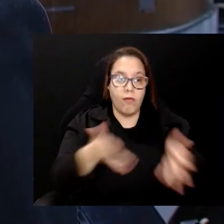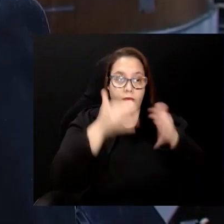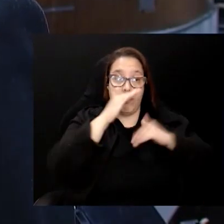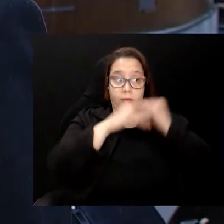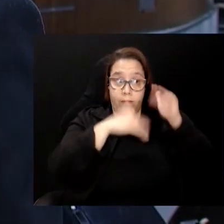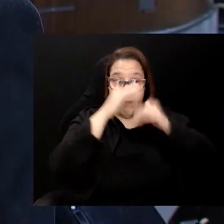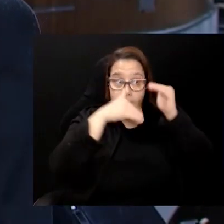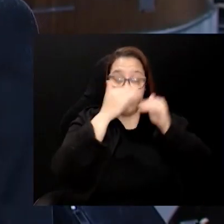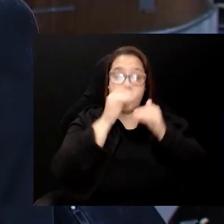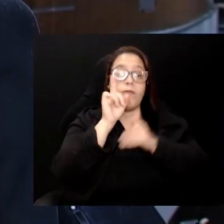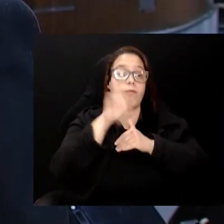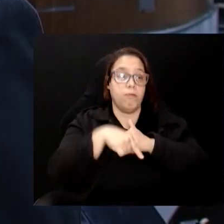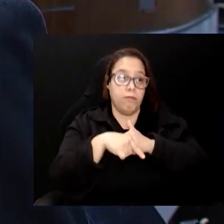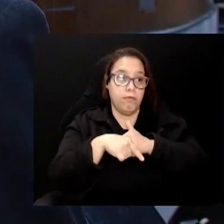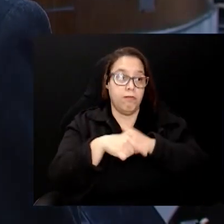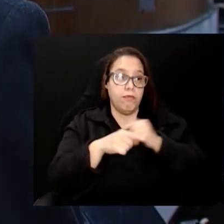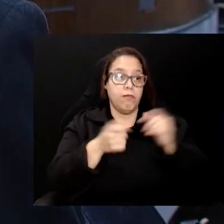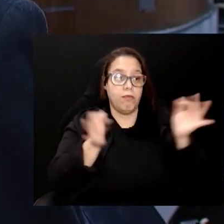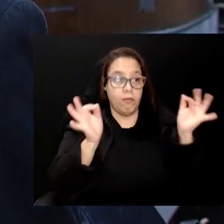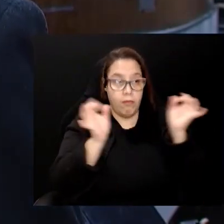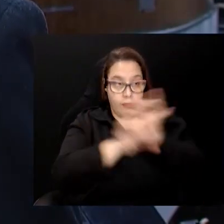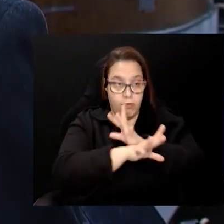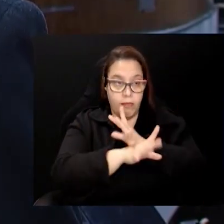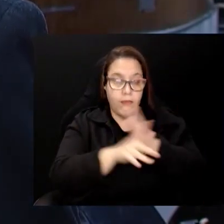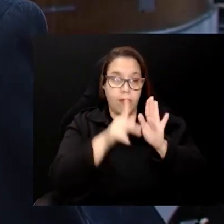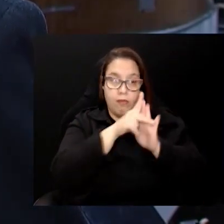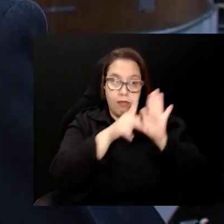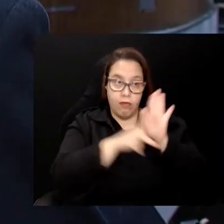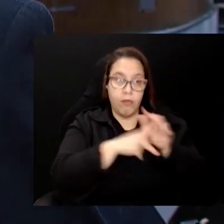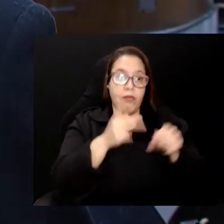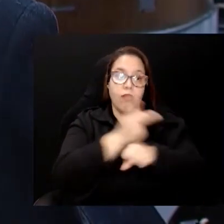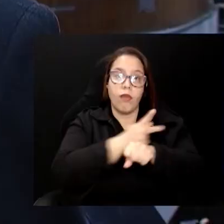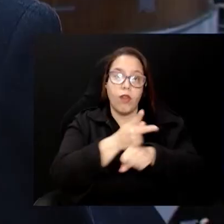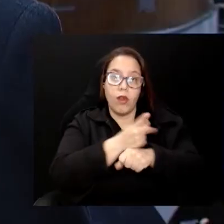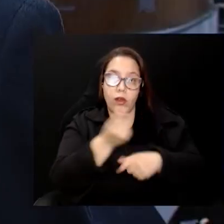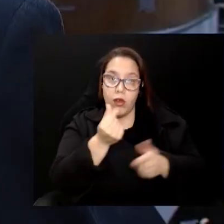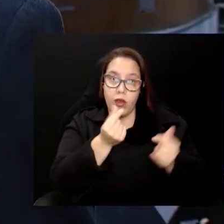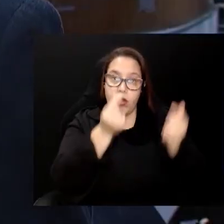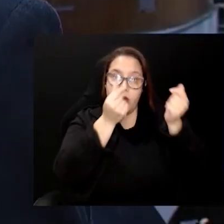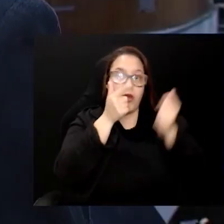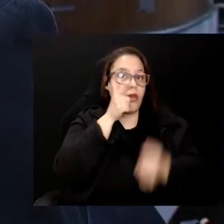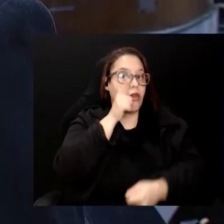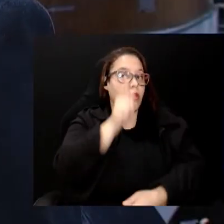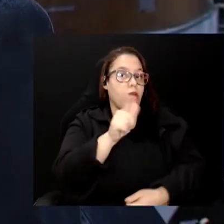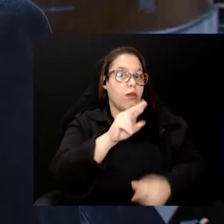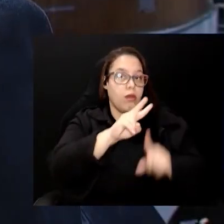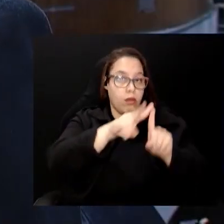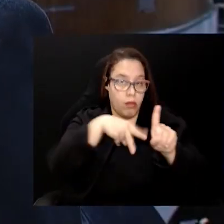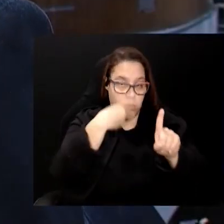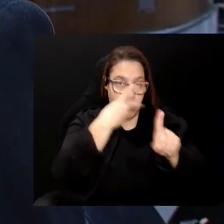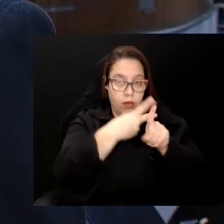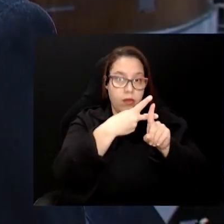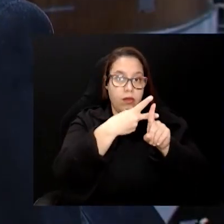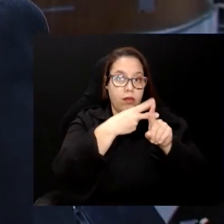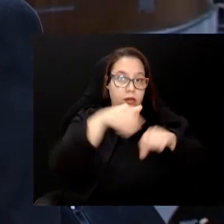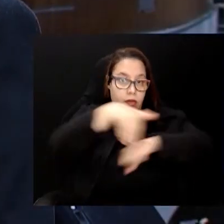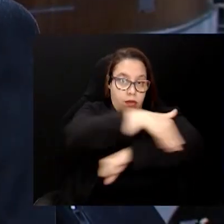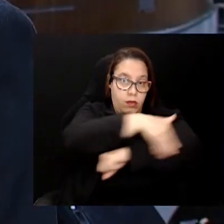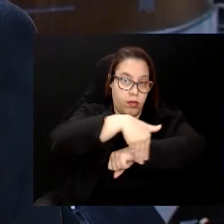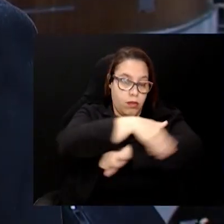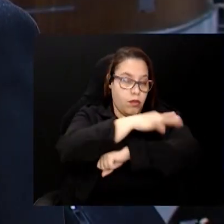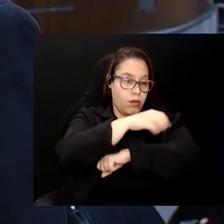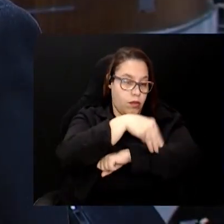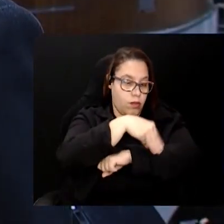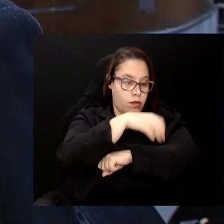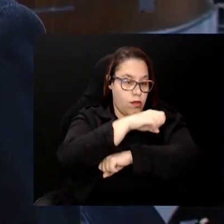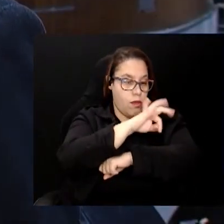é finalizar um projeto e buscar recursos para que a gente consiga fazer a duplicação da Avenida dos Metalúrgicos, que é a continuação